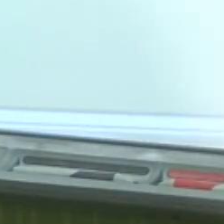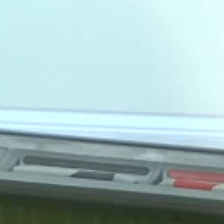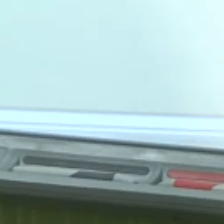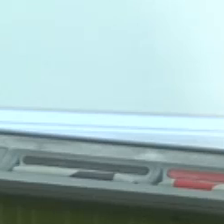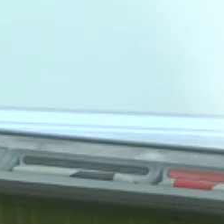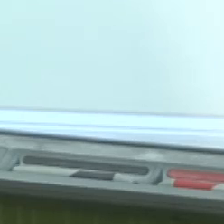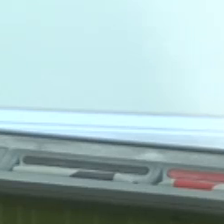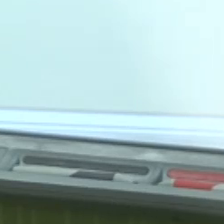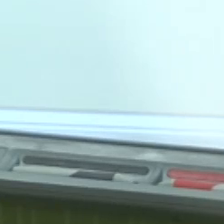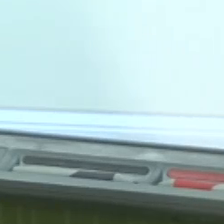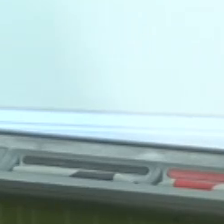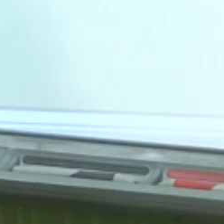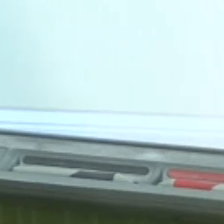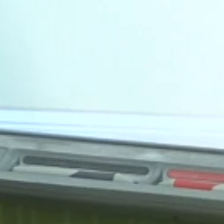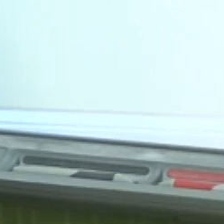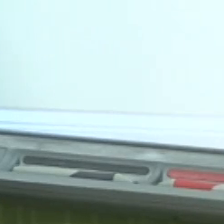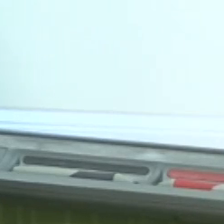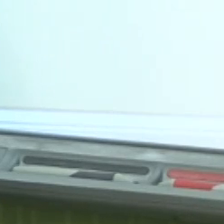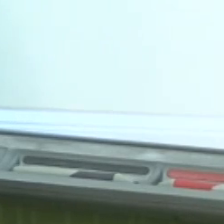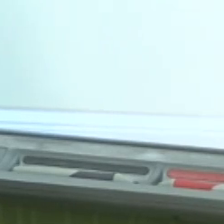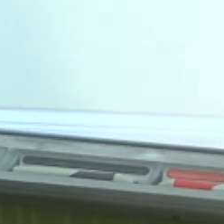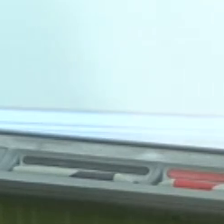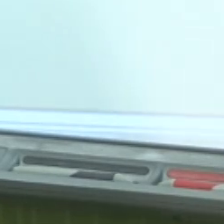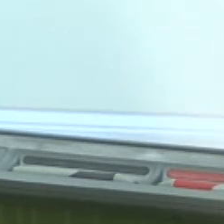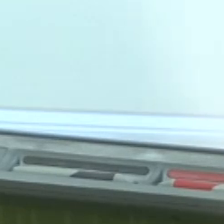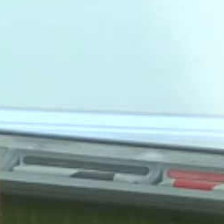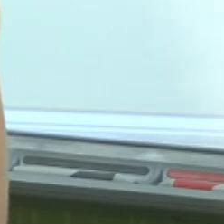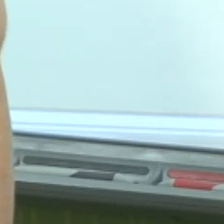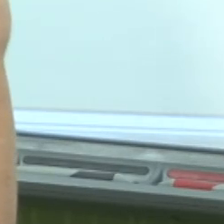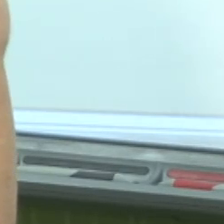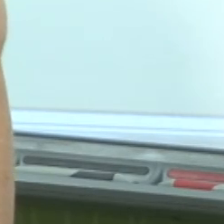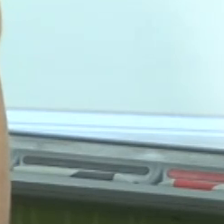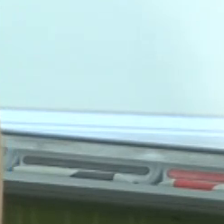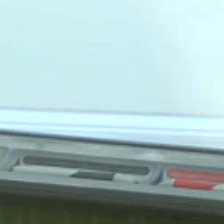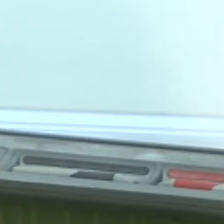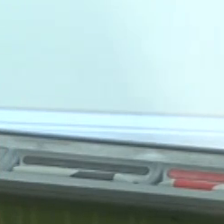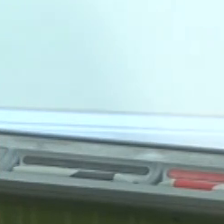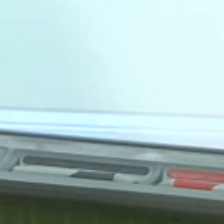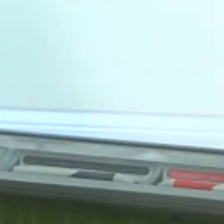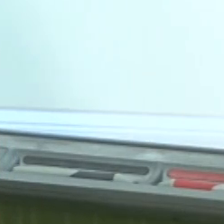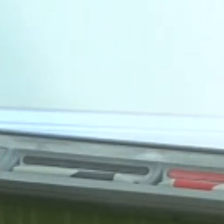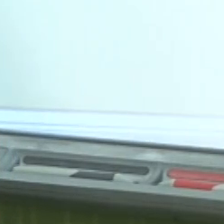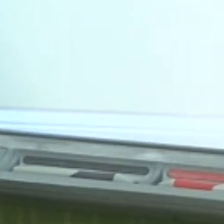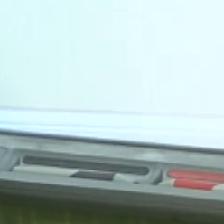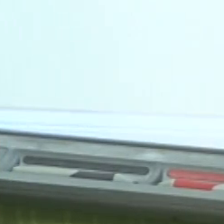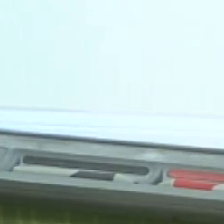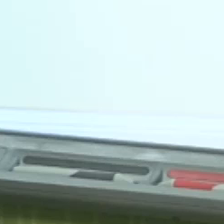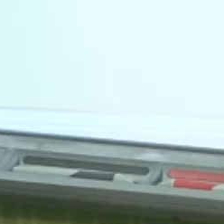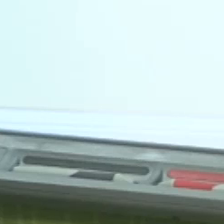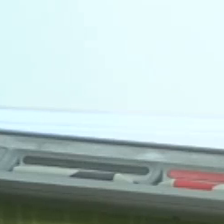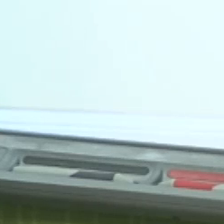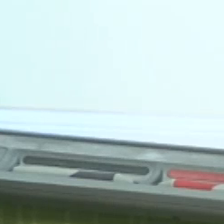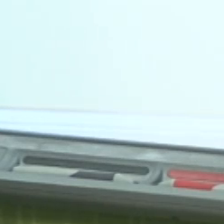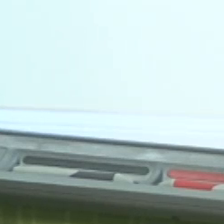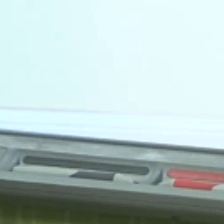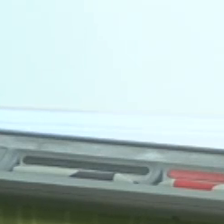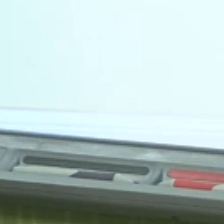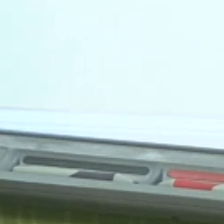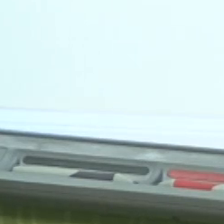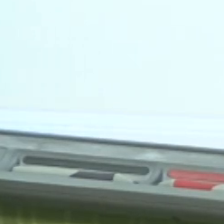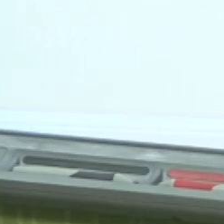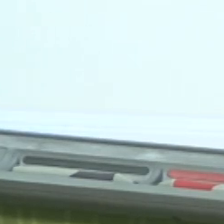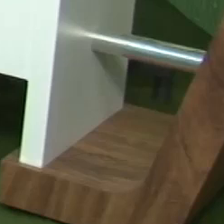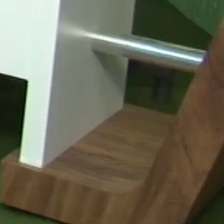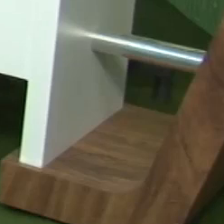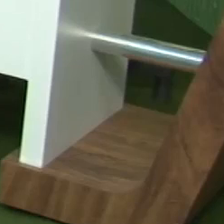Olá, senhores. Sejam bem-vindos à quinta aula do Fundamentos de Desenvolvimento Web. Está comigo